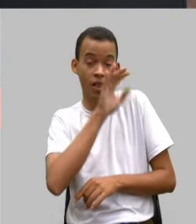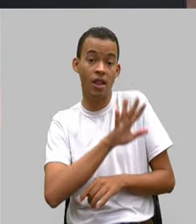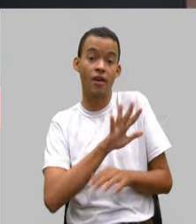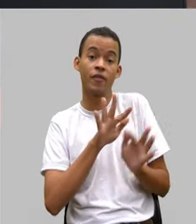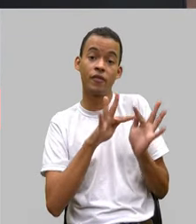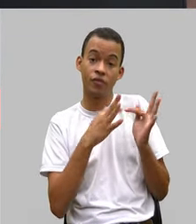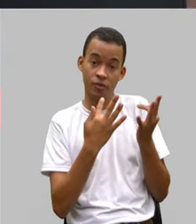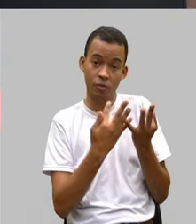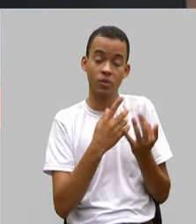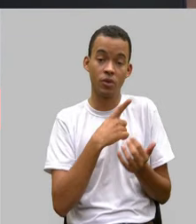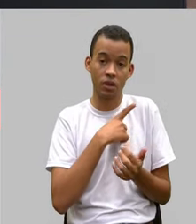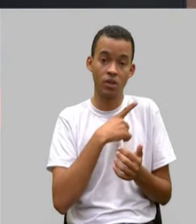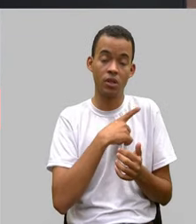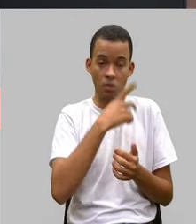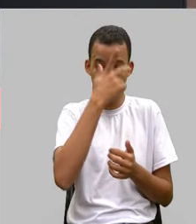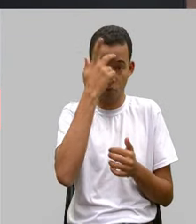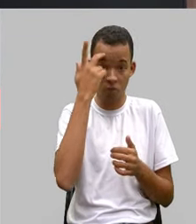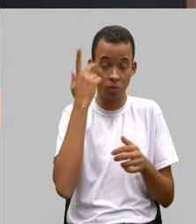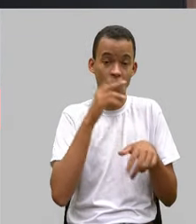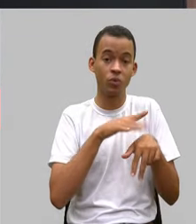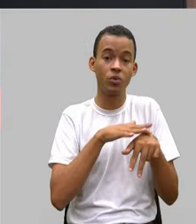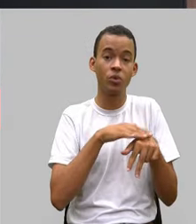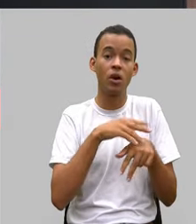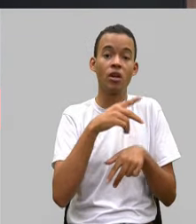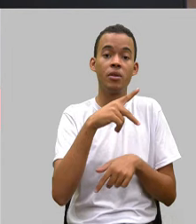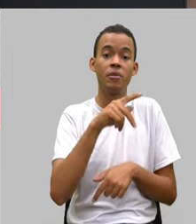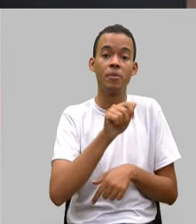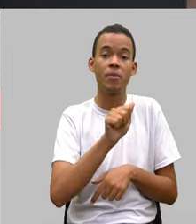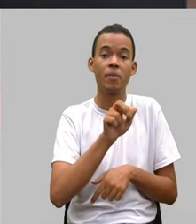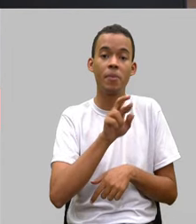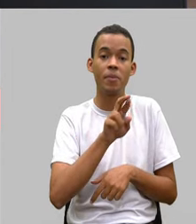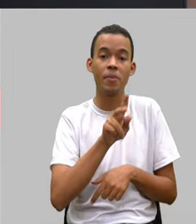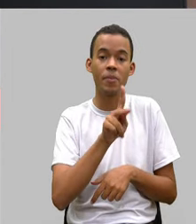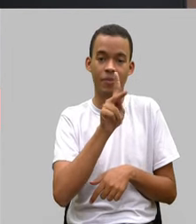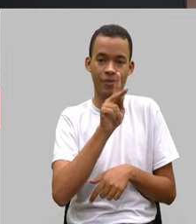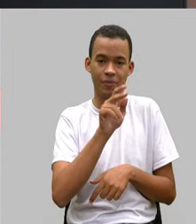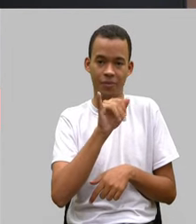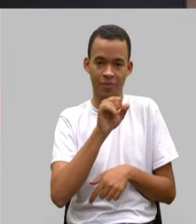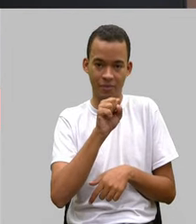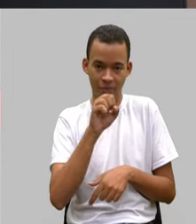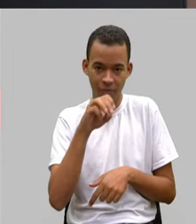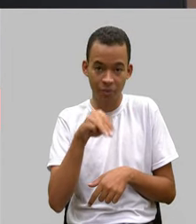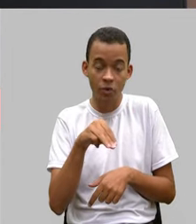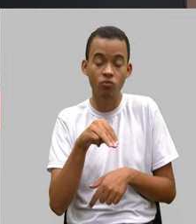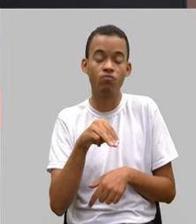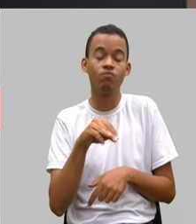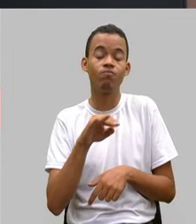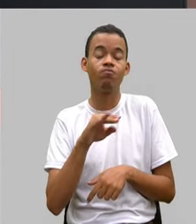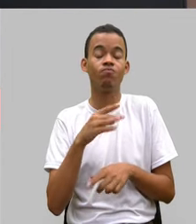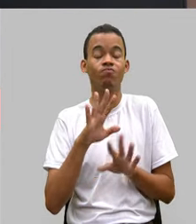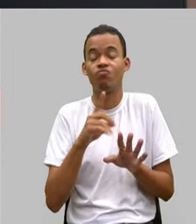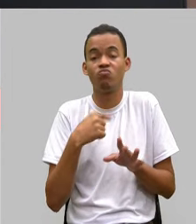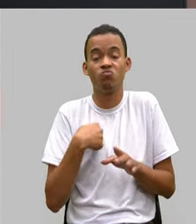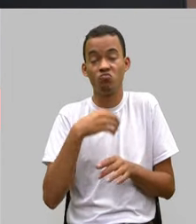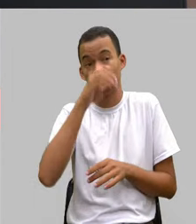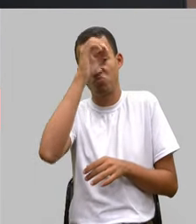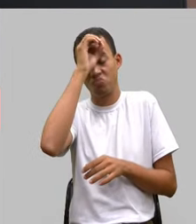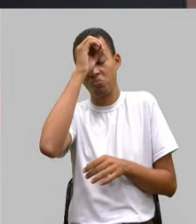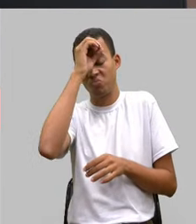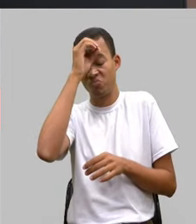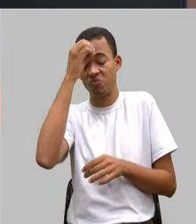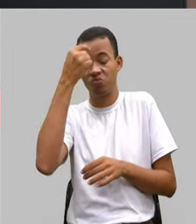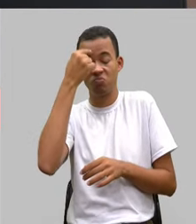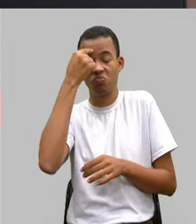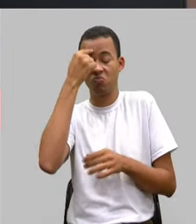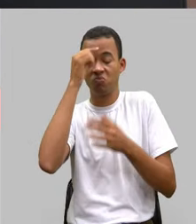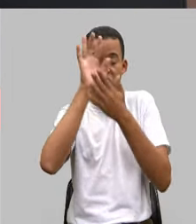cannabis medicinal e eh eu realmente posso dizer que eu era uma ignorante